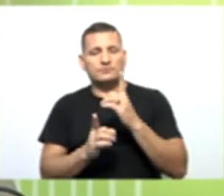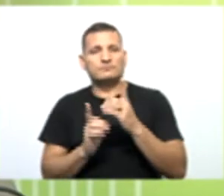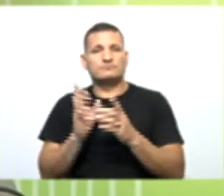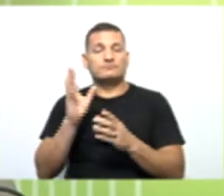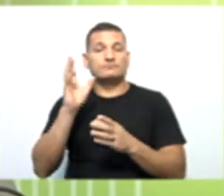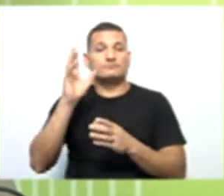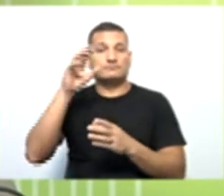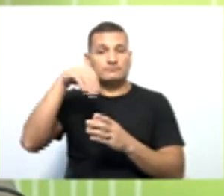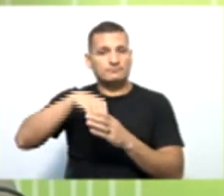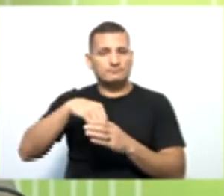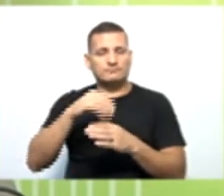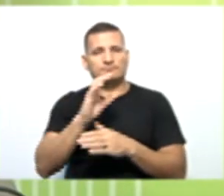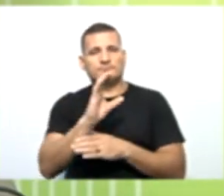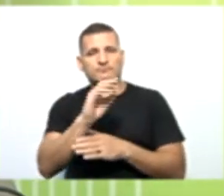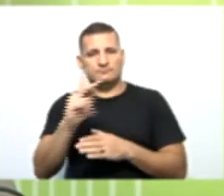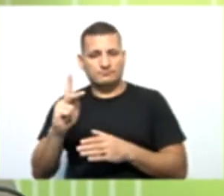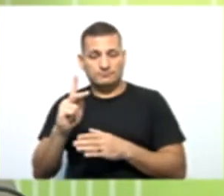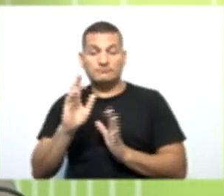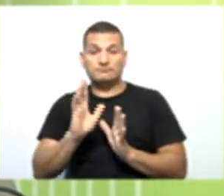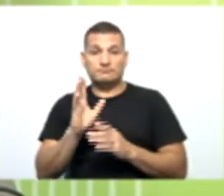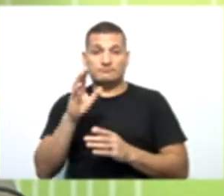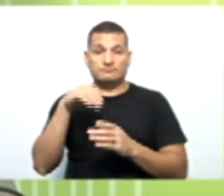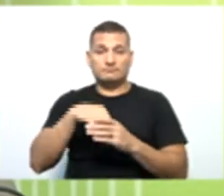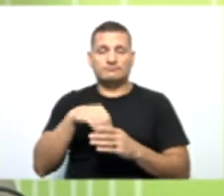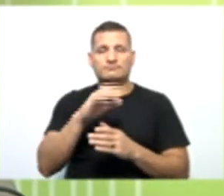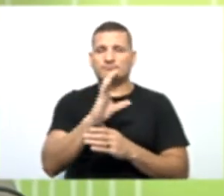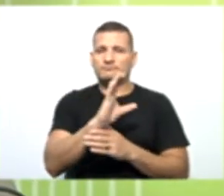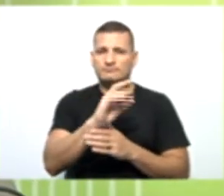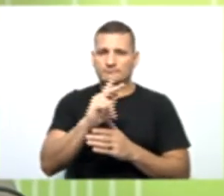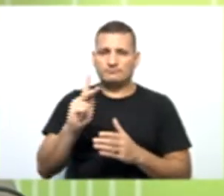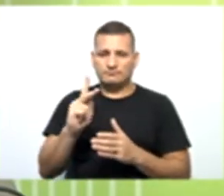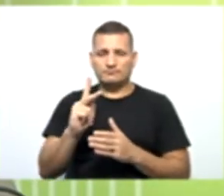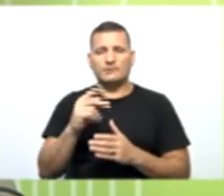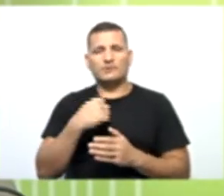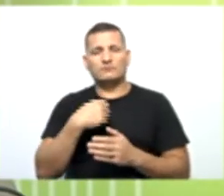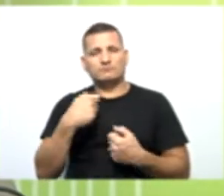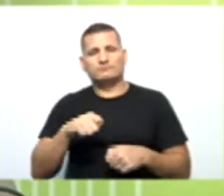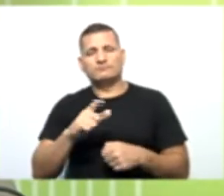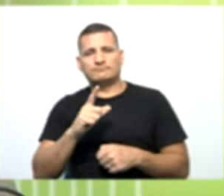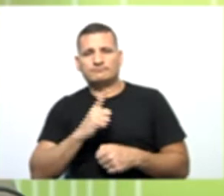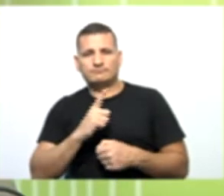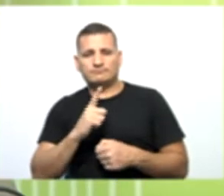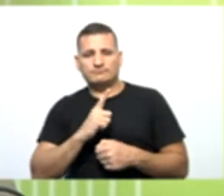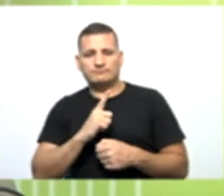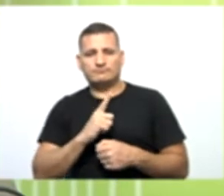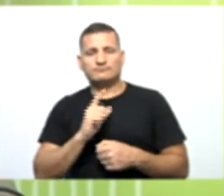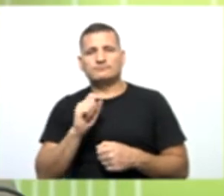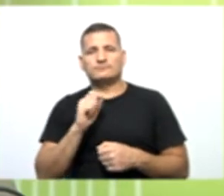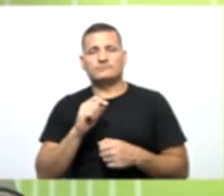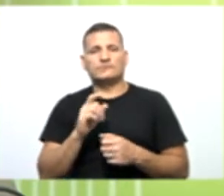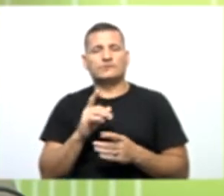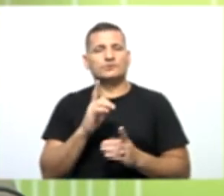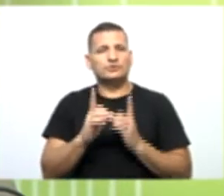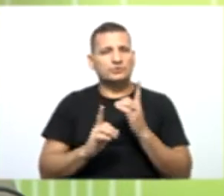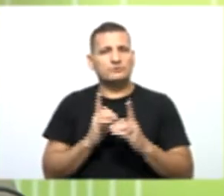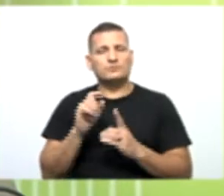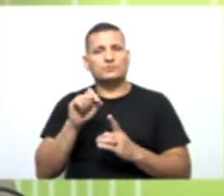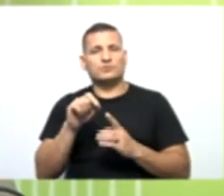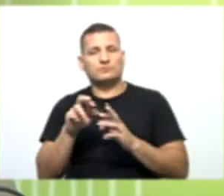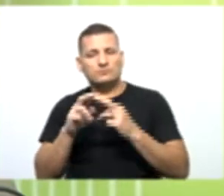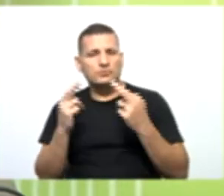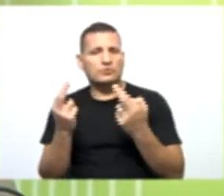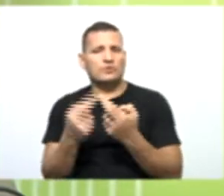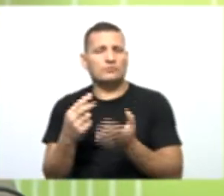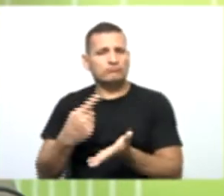uma cooperativa. Numa cooperativa, internamente, eu tenho que ter a dinâmica de governança, eu tenho que